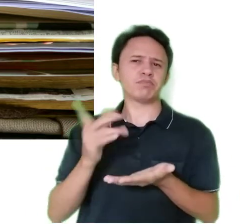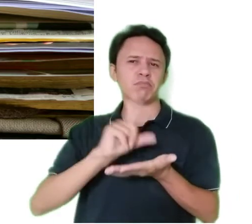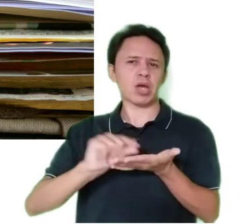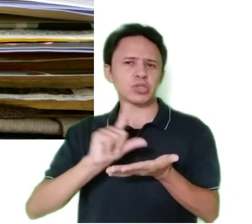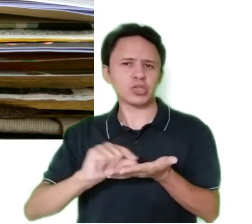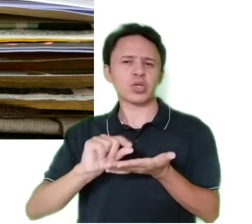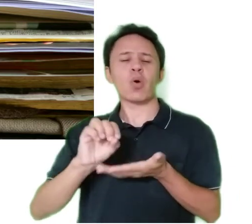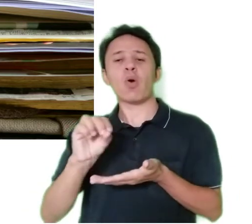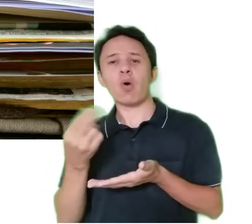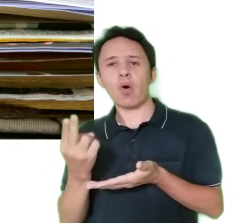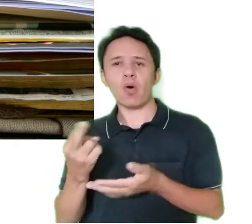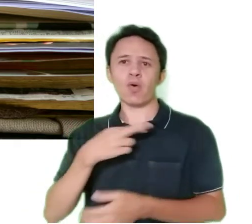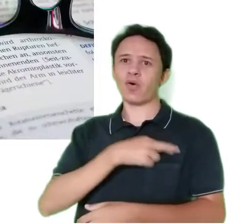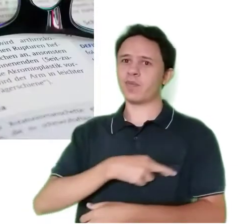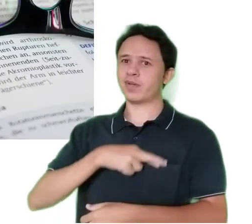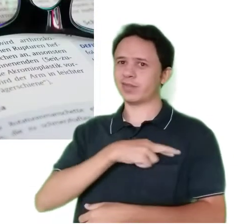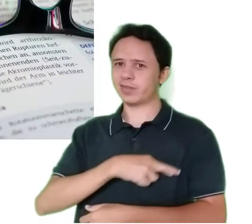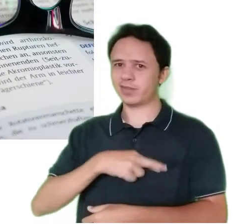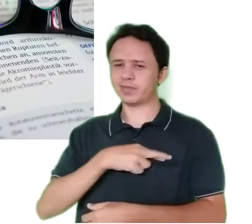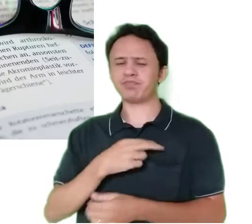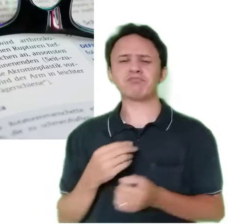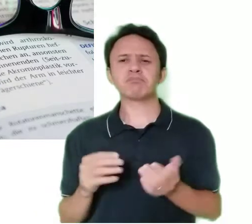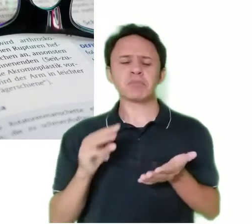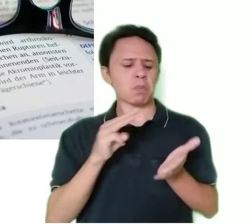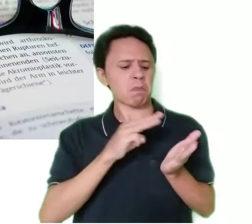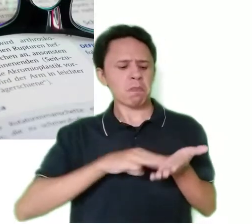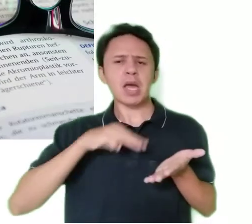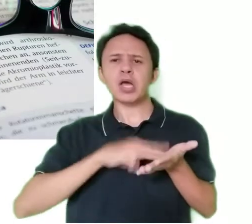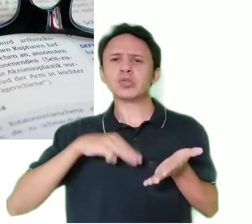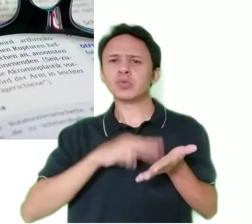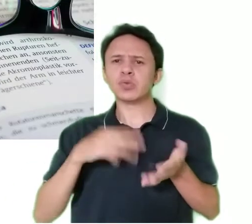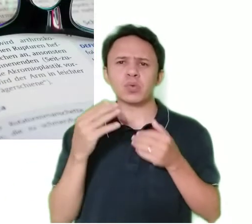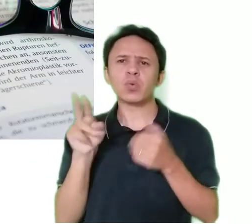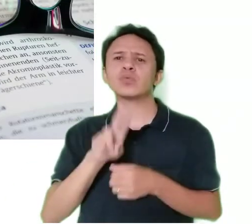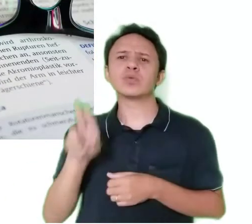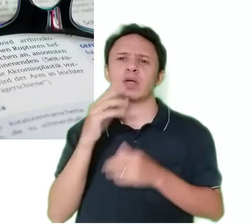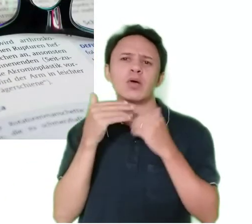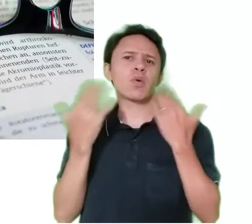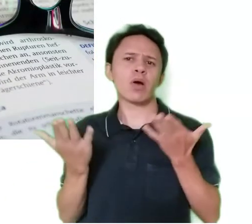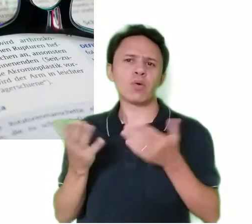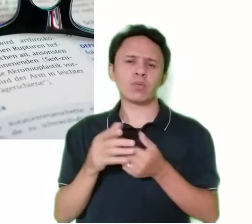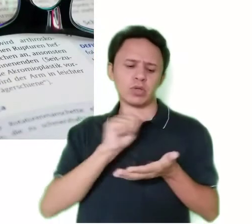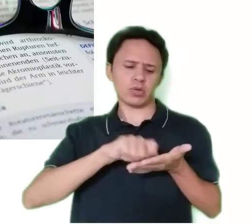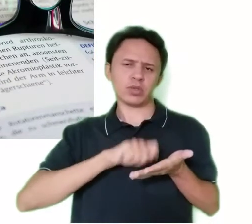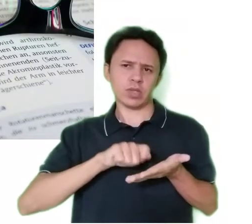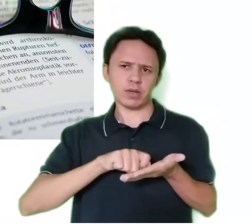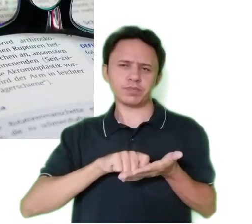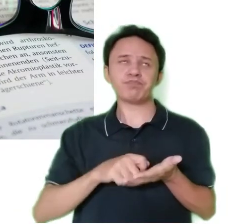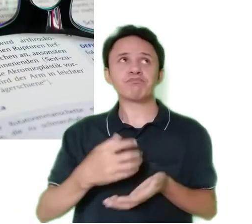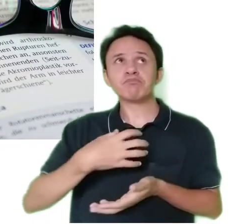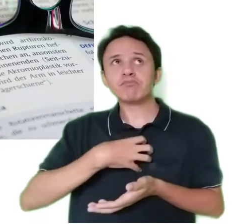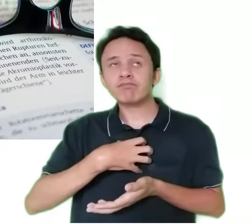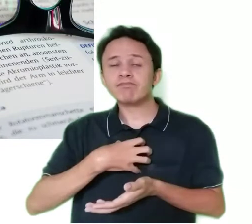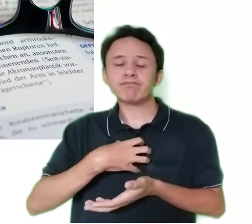até um romance. E que método seguir para a tomada de nota? A